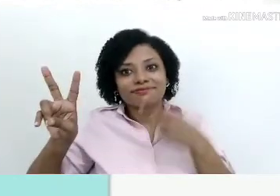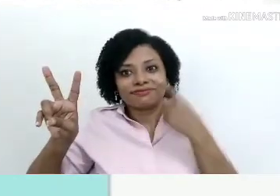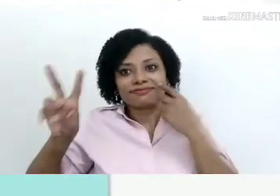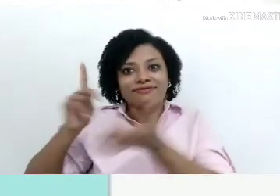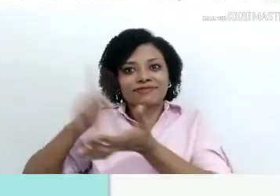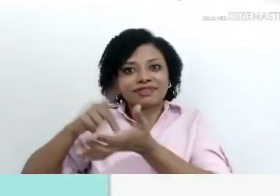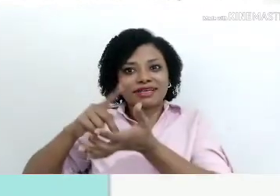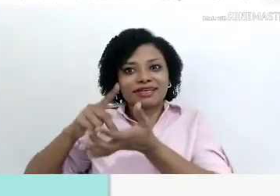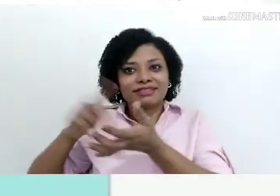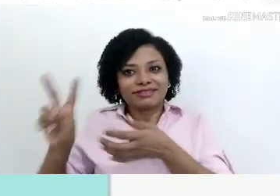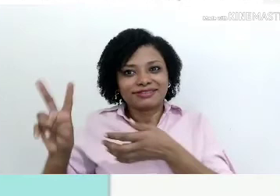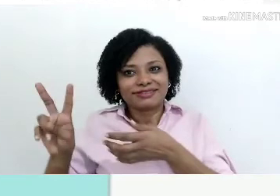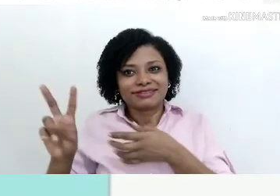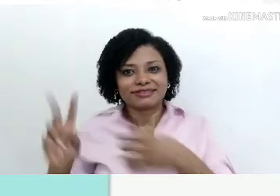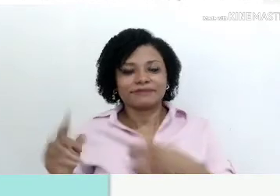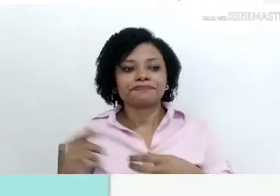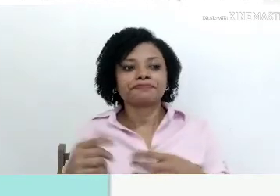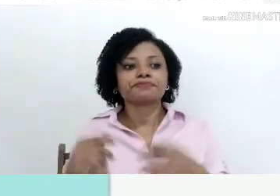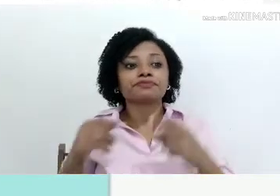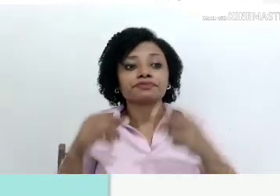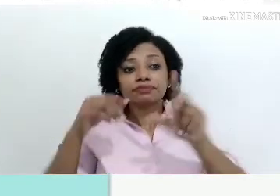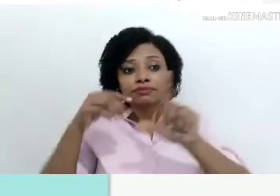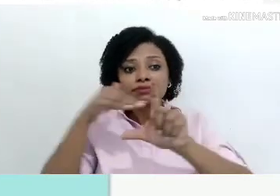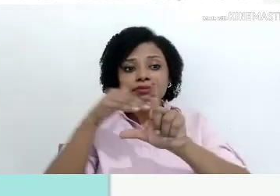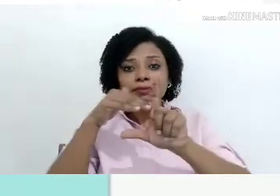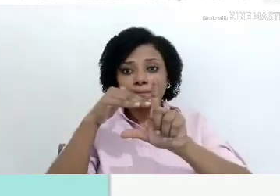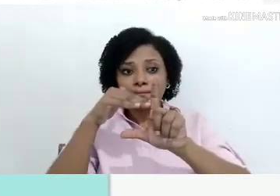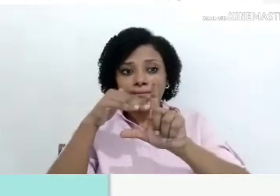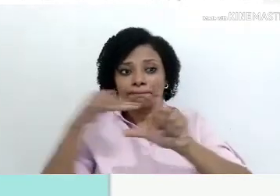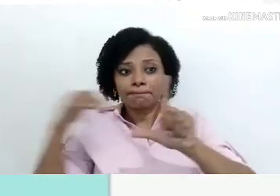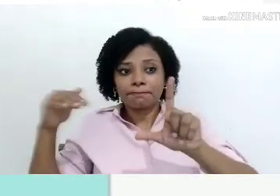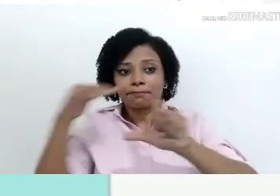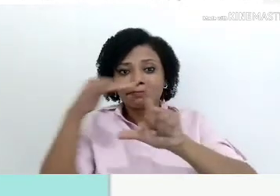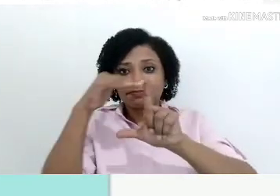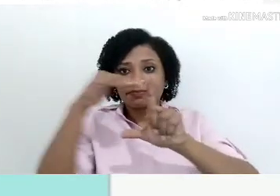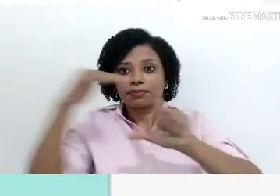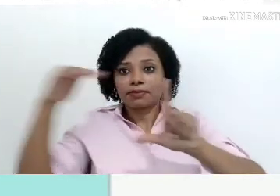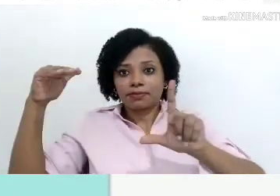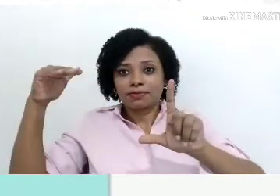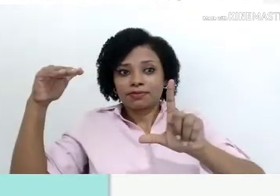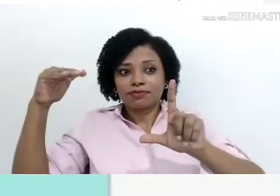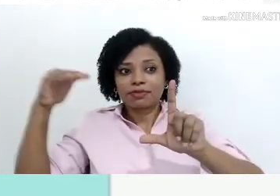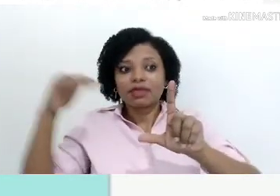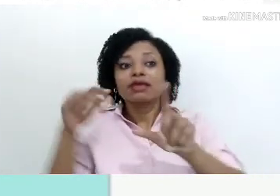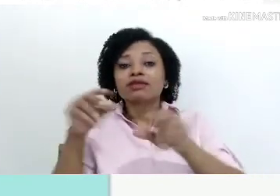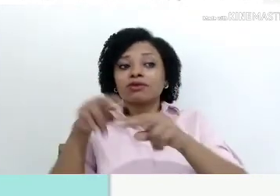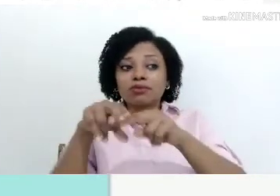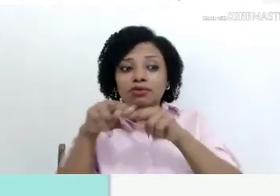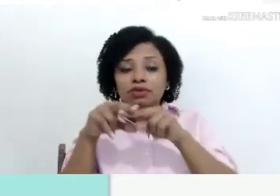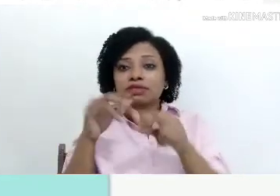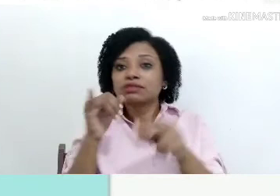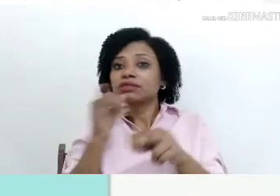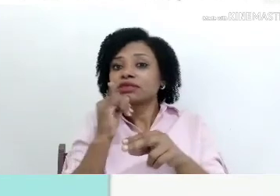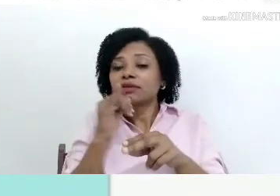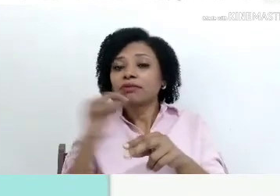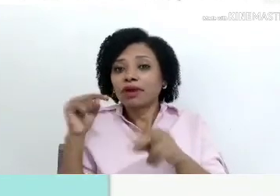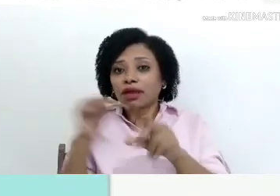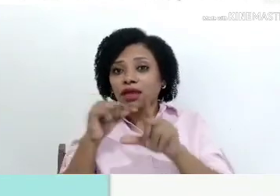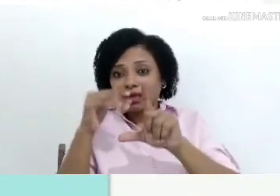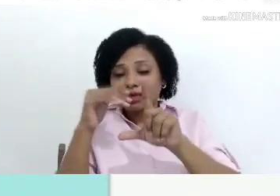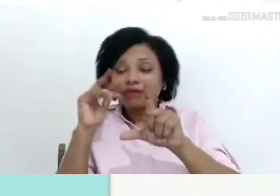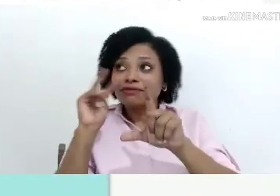dos produtos subiu. Então, ele absorveu energia, né? O saldo aqui no caso,